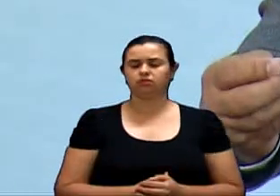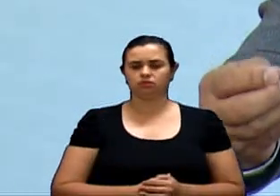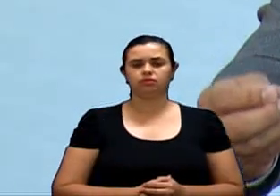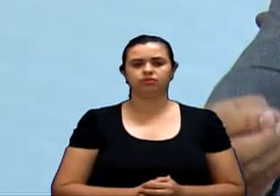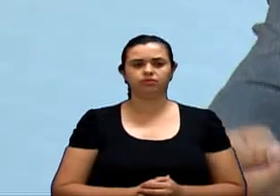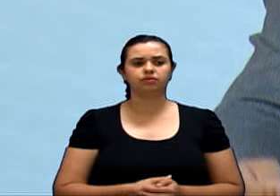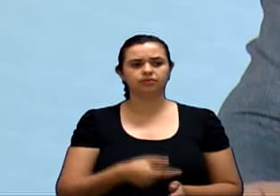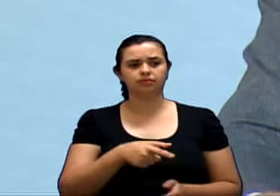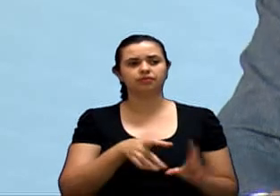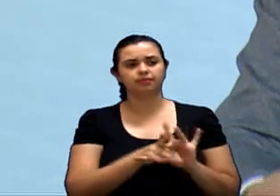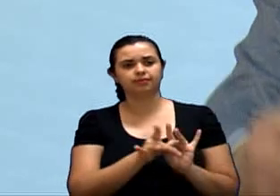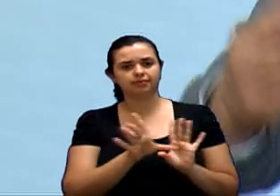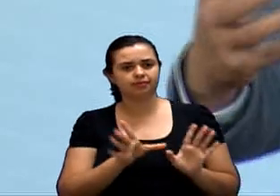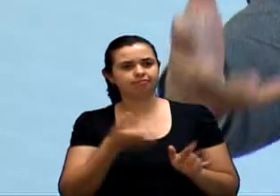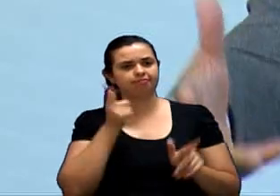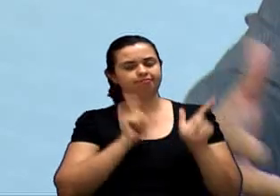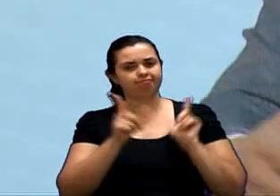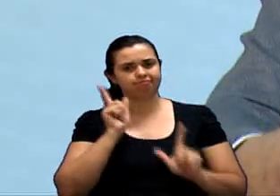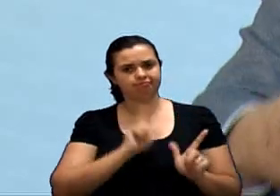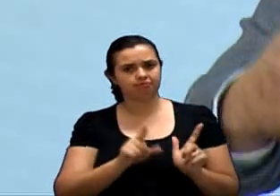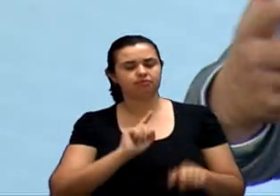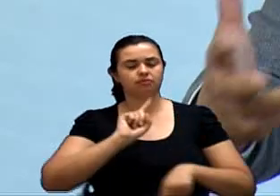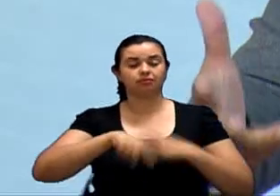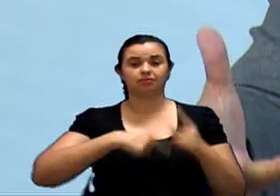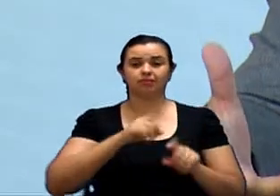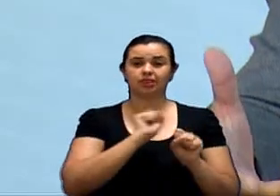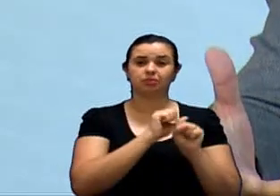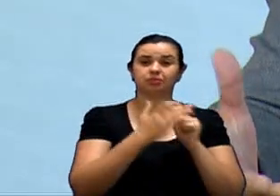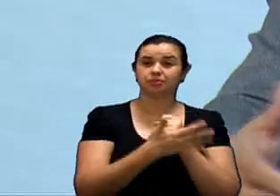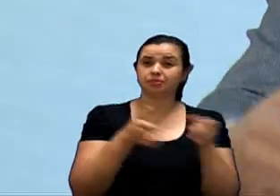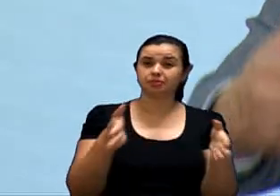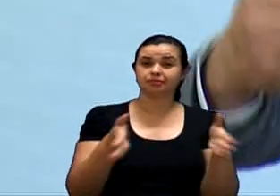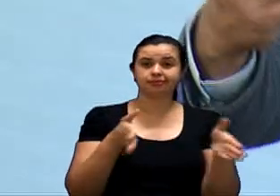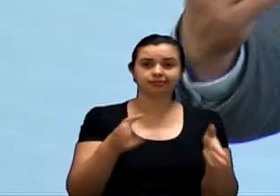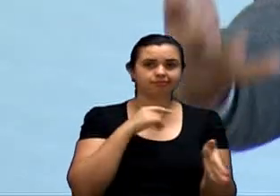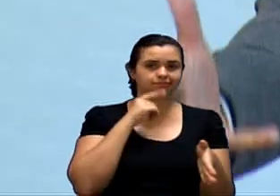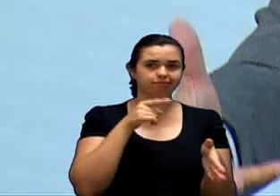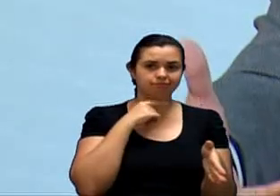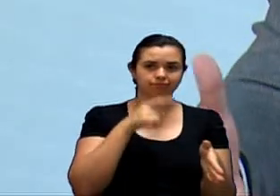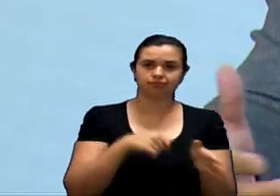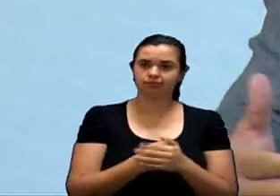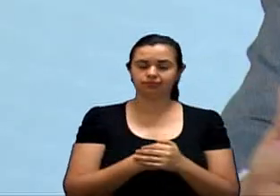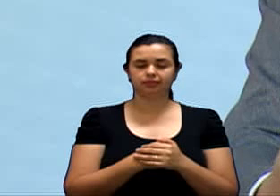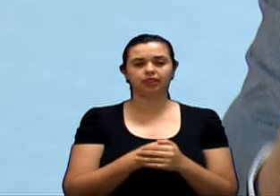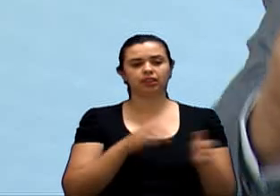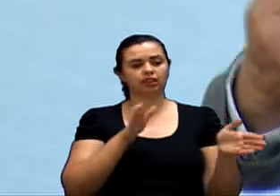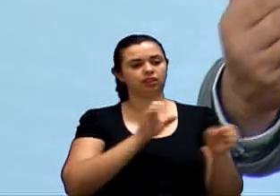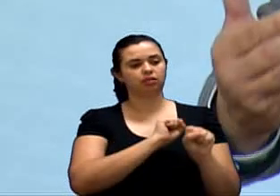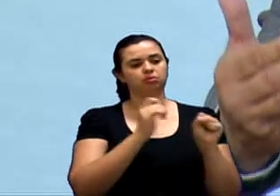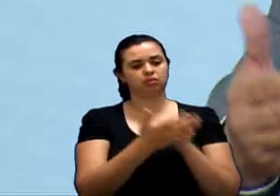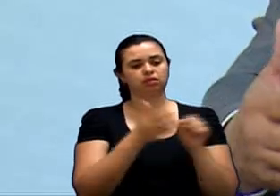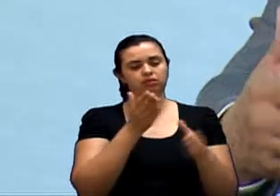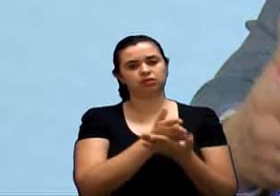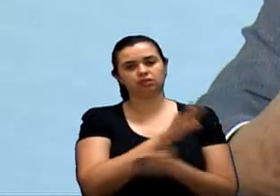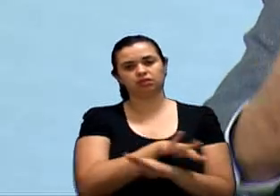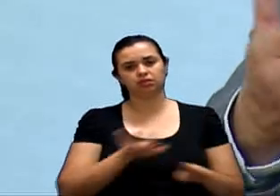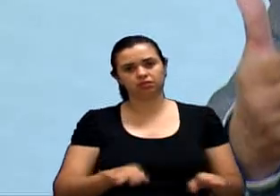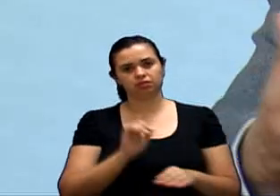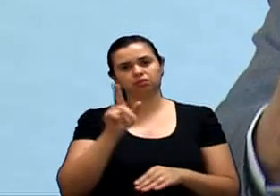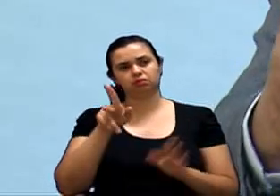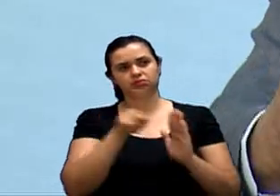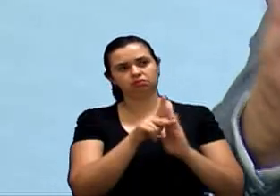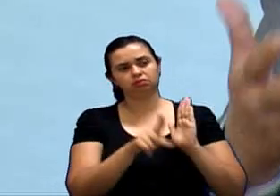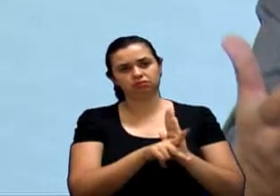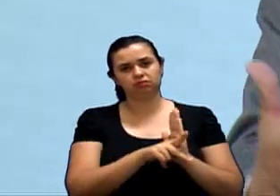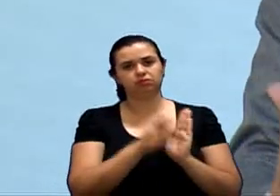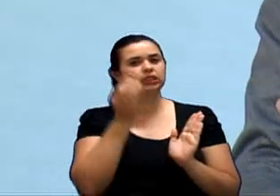quando eles pegaram a permissão dessa área, depois veio a pandemia, não conseguiram fazer nada, e passou a pandemia, o projeto era tentar